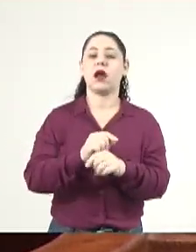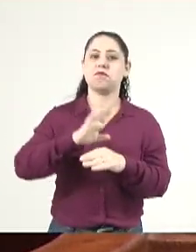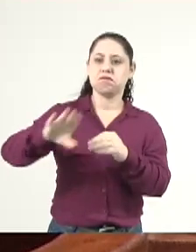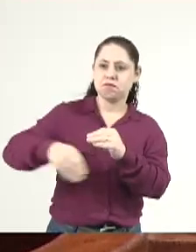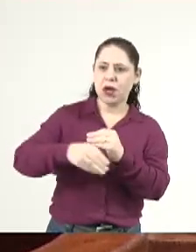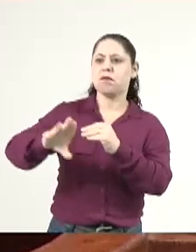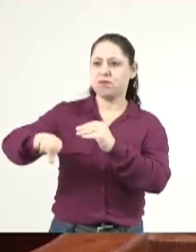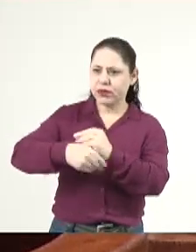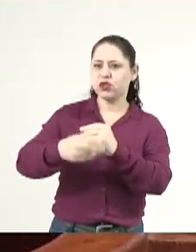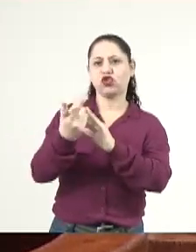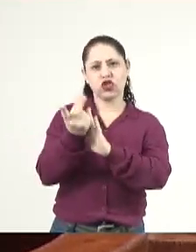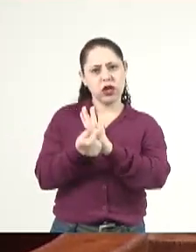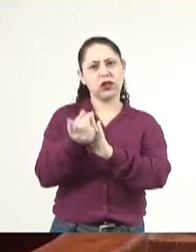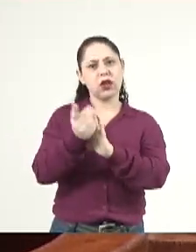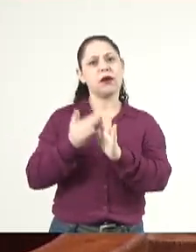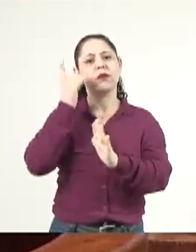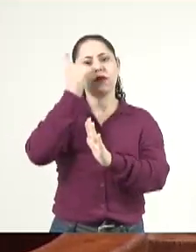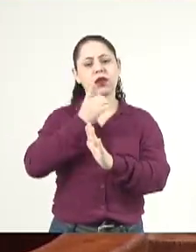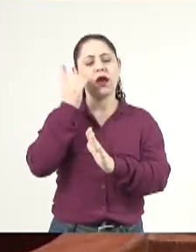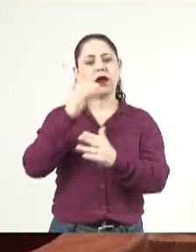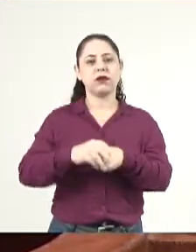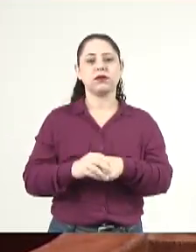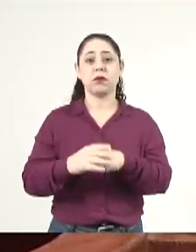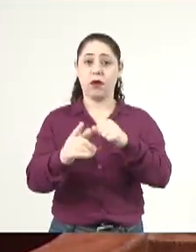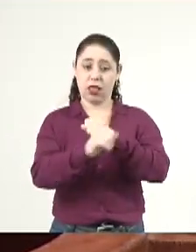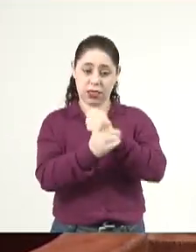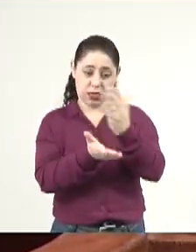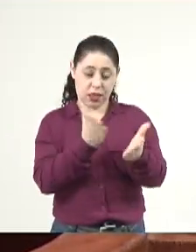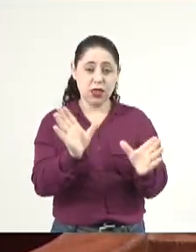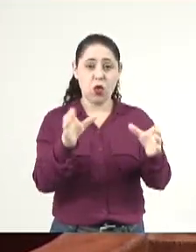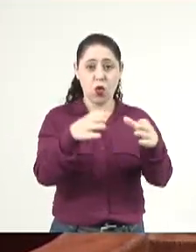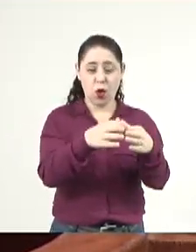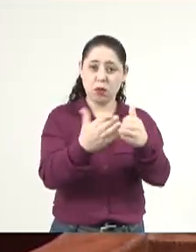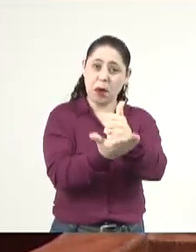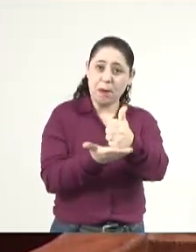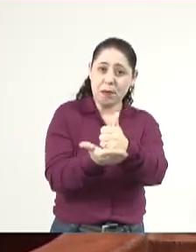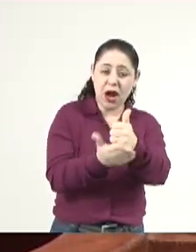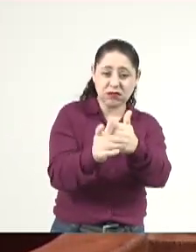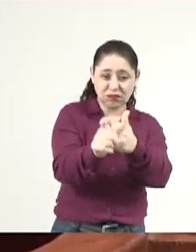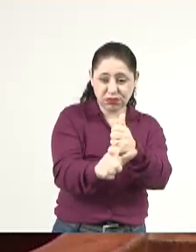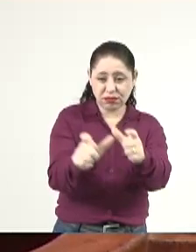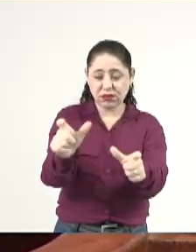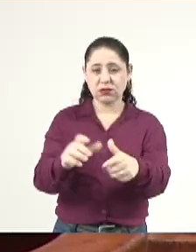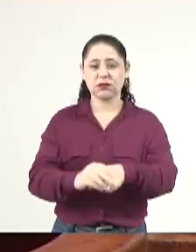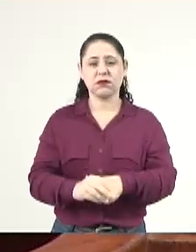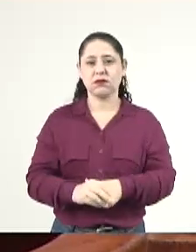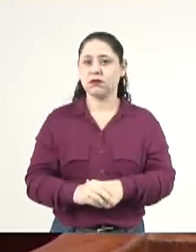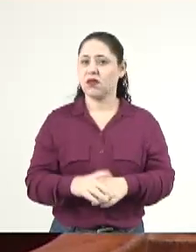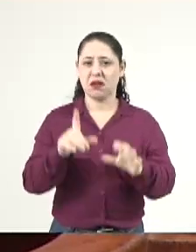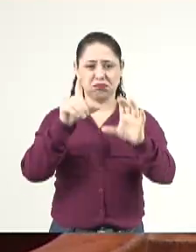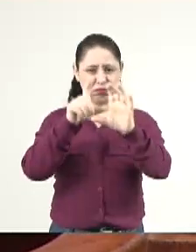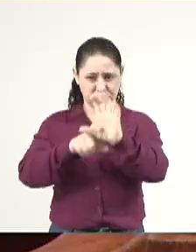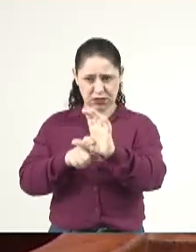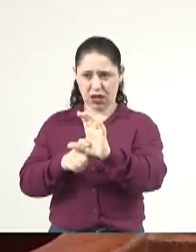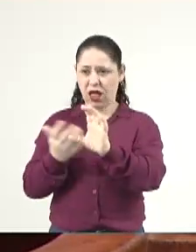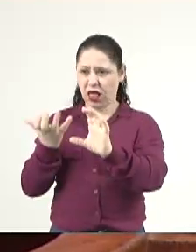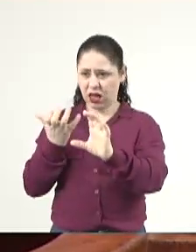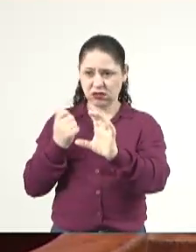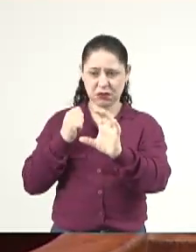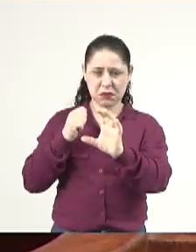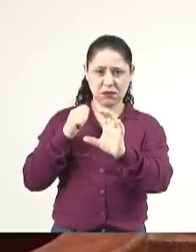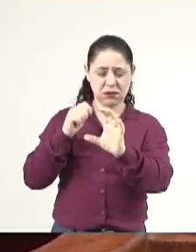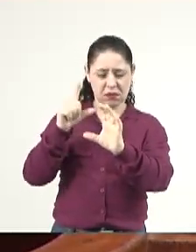emendas parlamentares para atender as suas bases, né? Então, essa conta não fecha, né? O